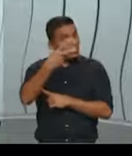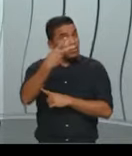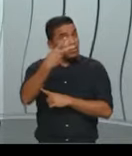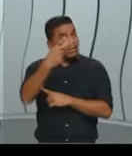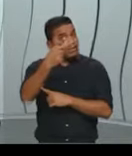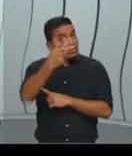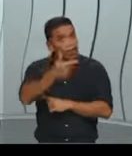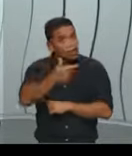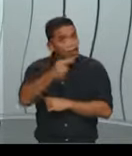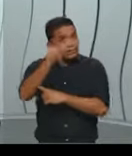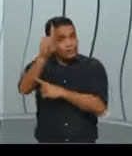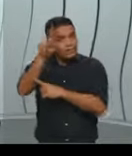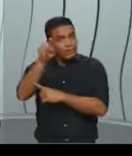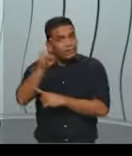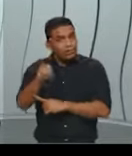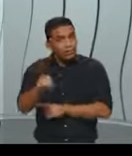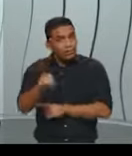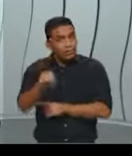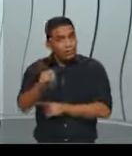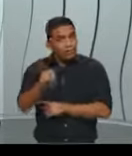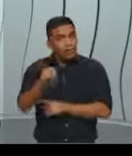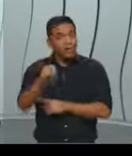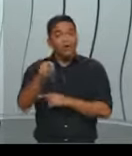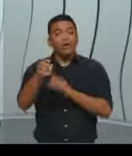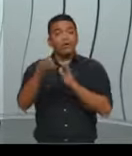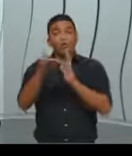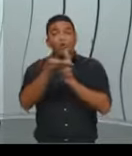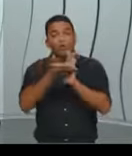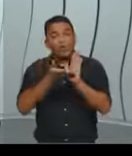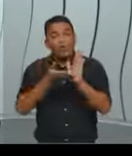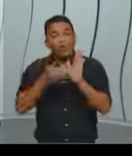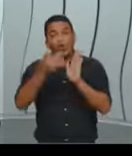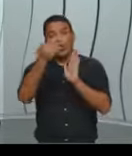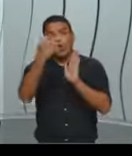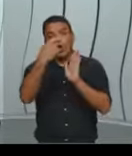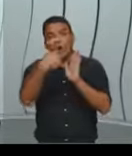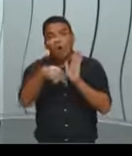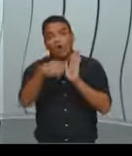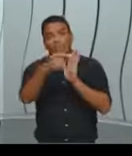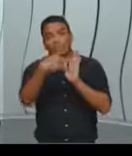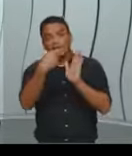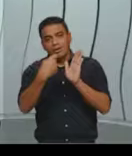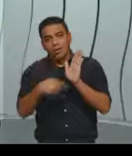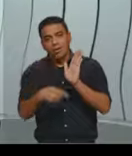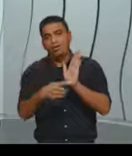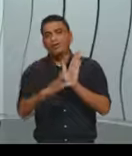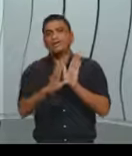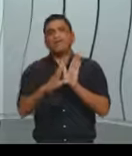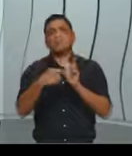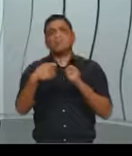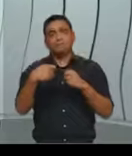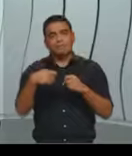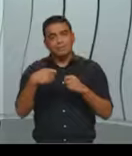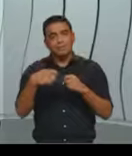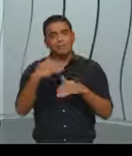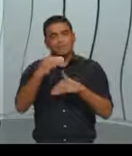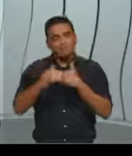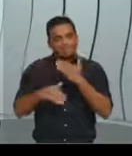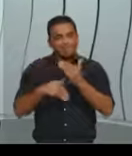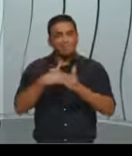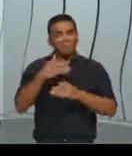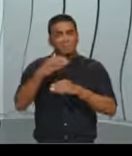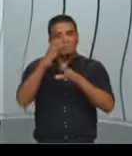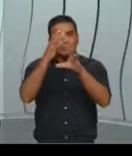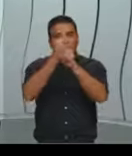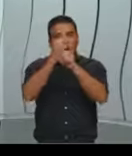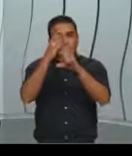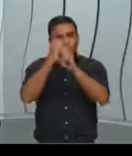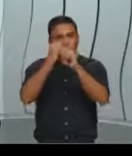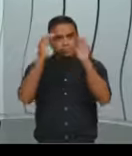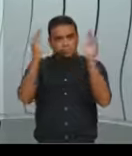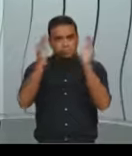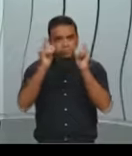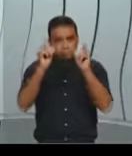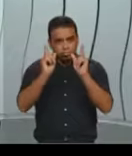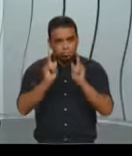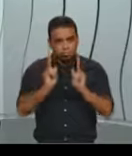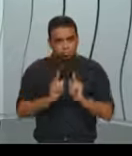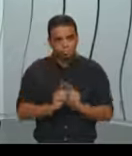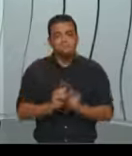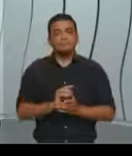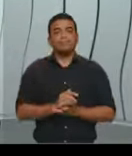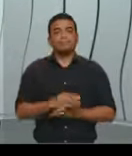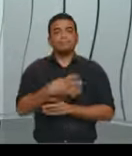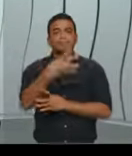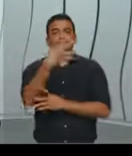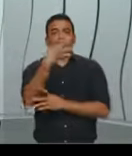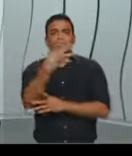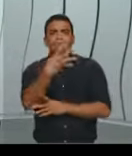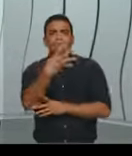uma fração, corto de cima, corto com de baixo. Tem que desenvolver o cálculo do fatorial. Então, o que é 4